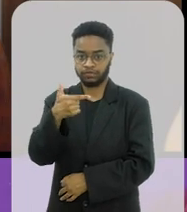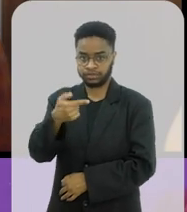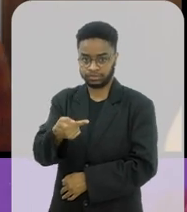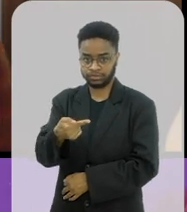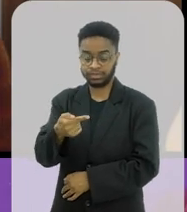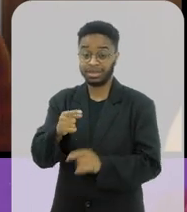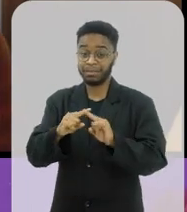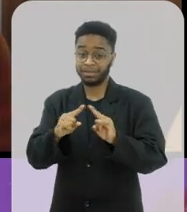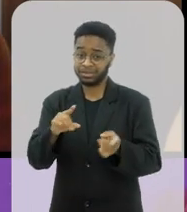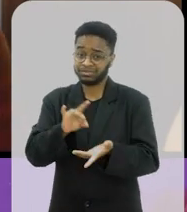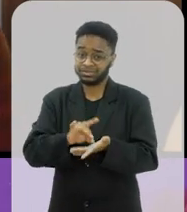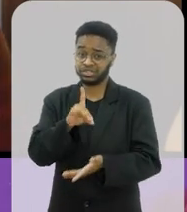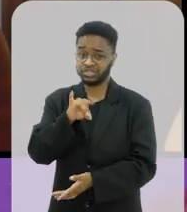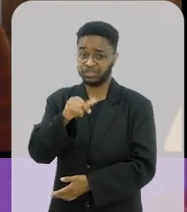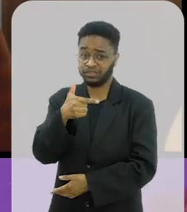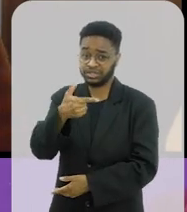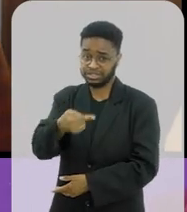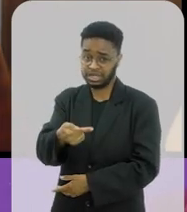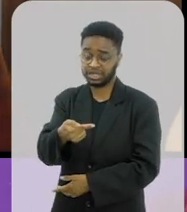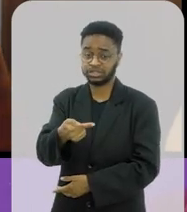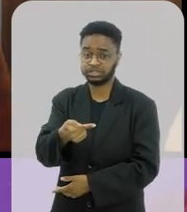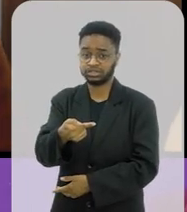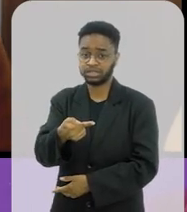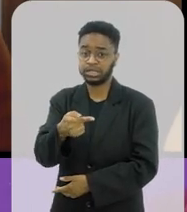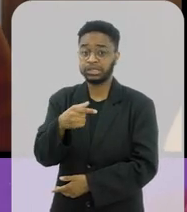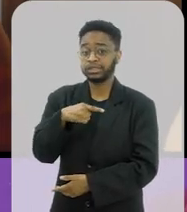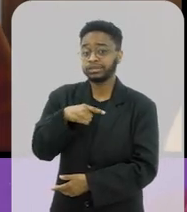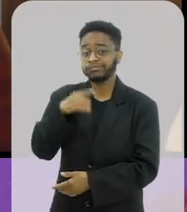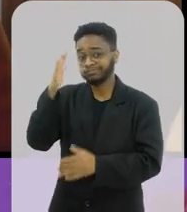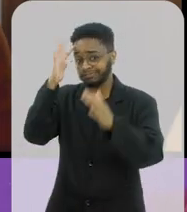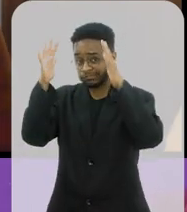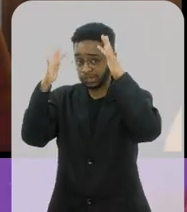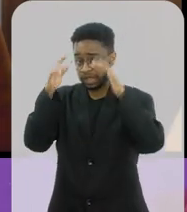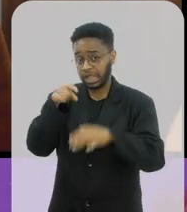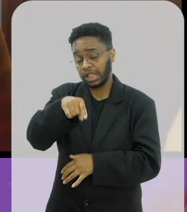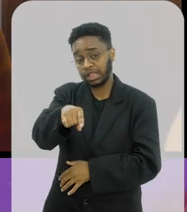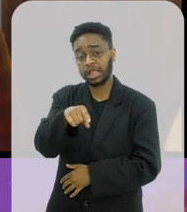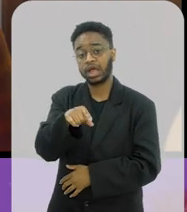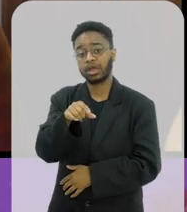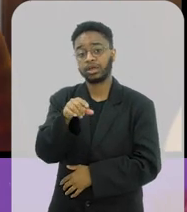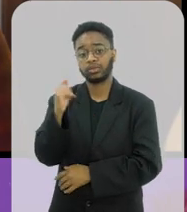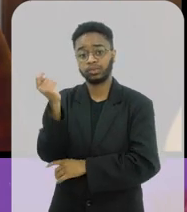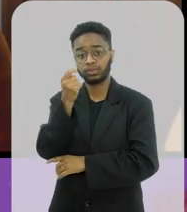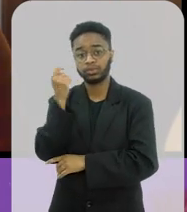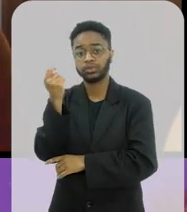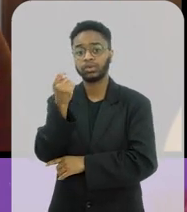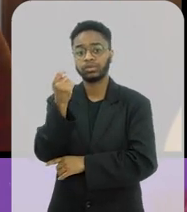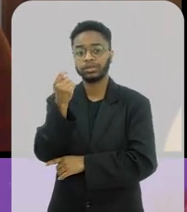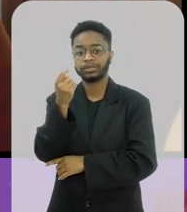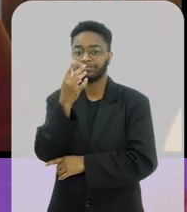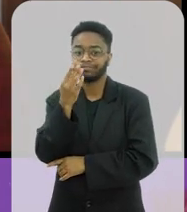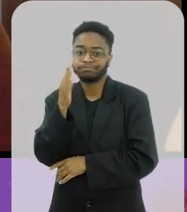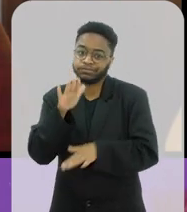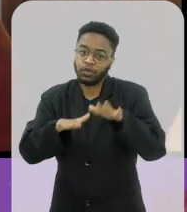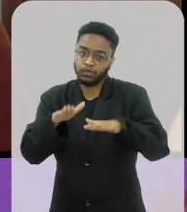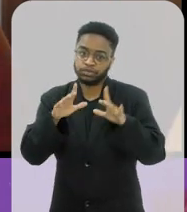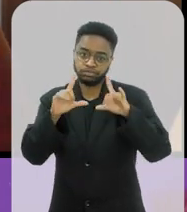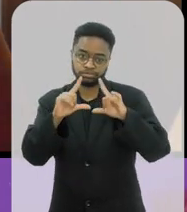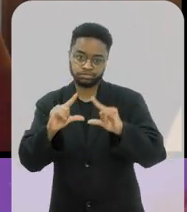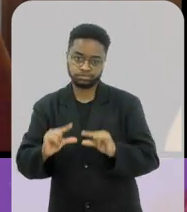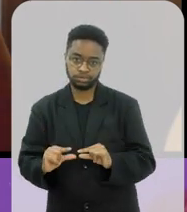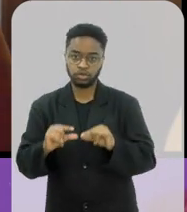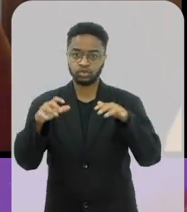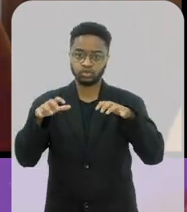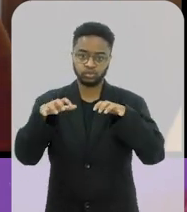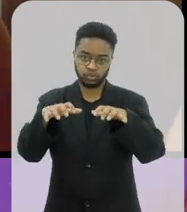27. Mas no dia 27, as projeções é que a situação no Rio Grande do Sul estivesse mais amena, que as